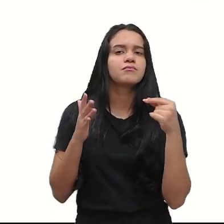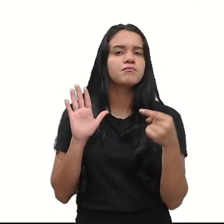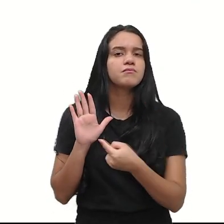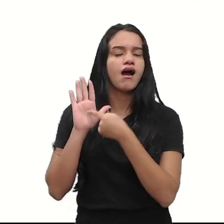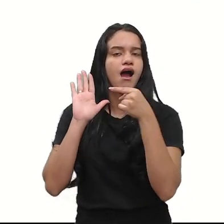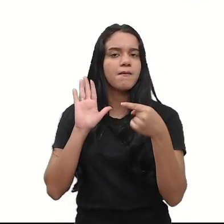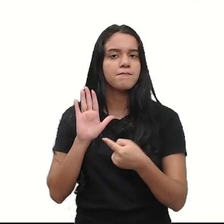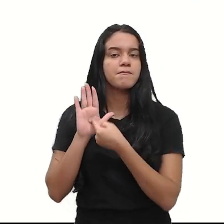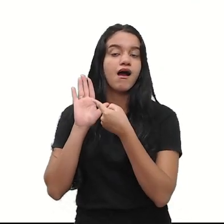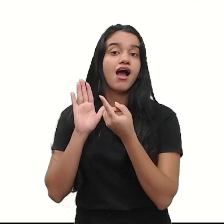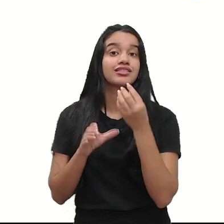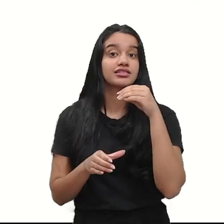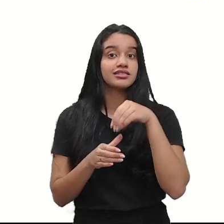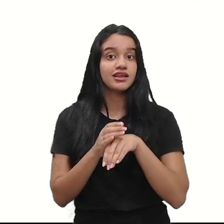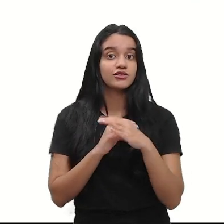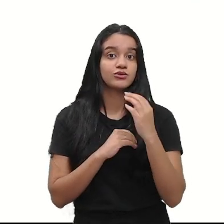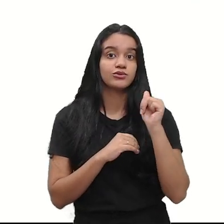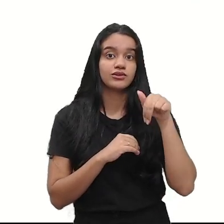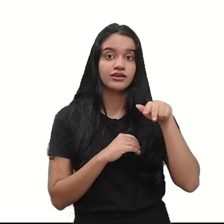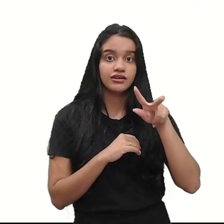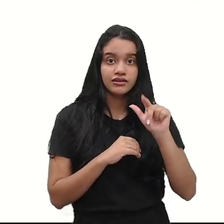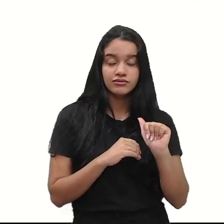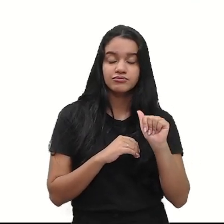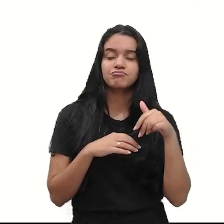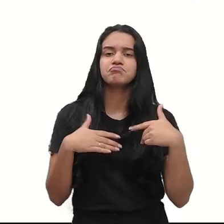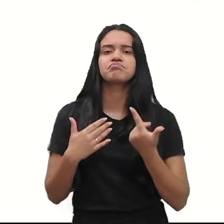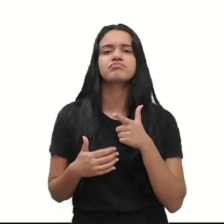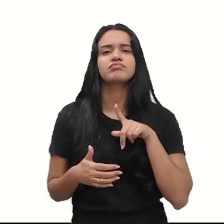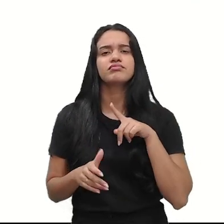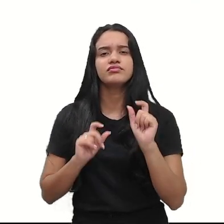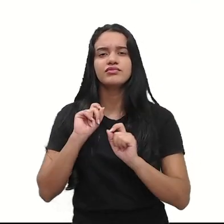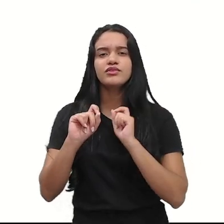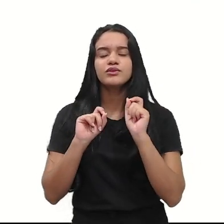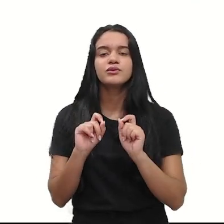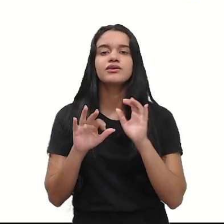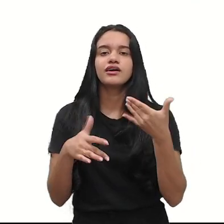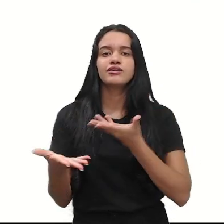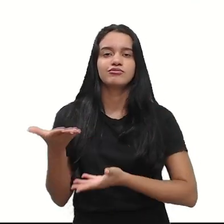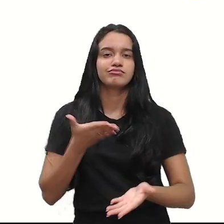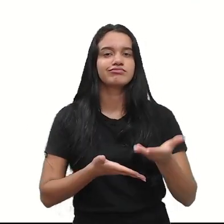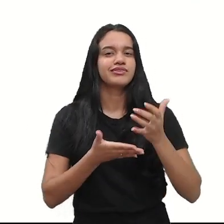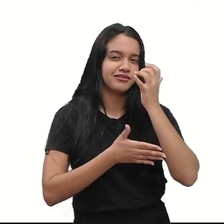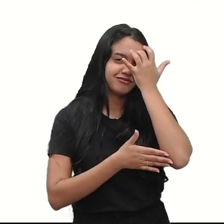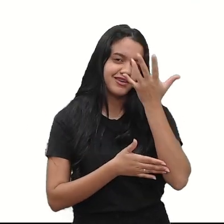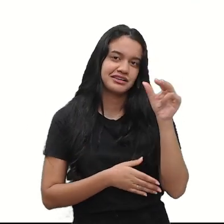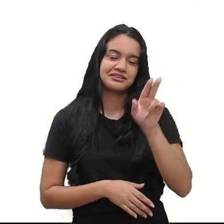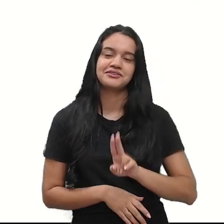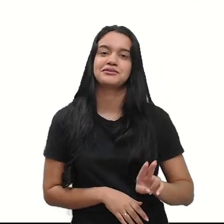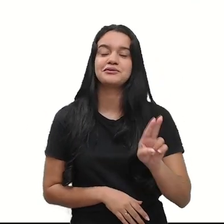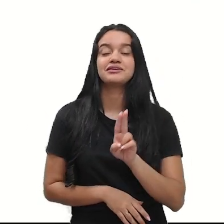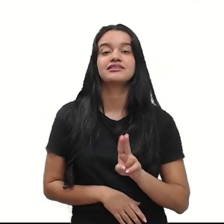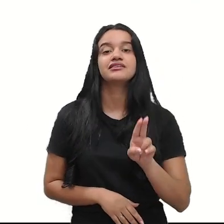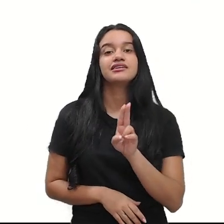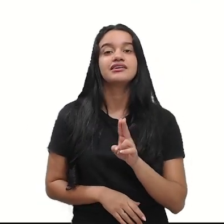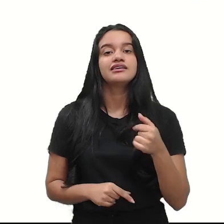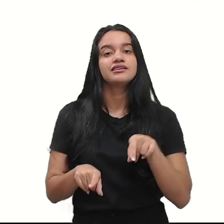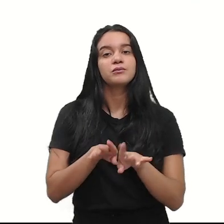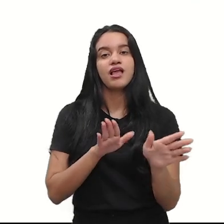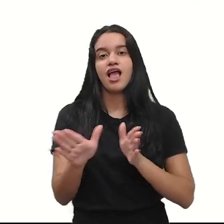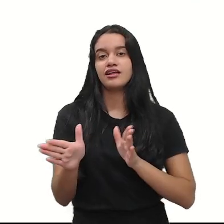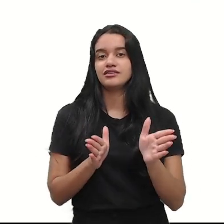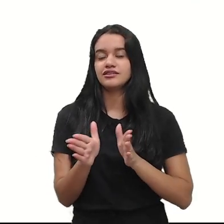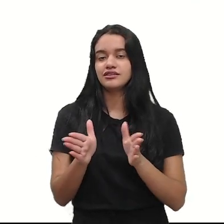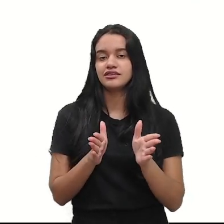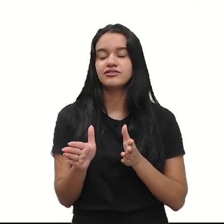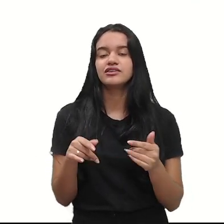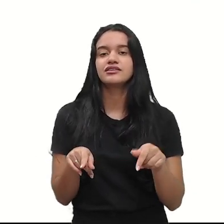cliques dentro do Canva. O Canva ele possui uma interface intuitiva e fácil de usar, o que o torna acessível